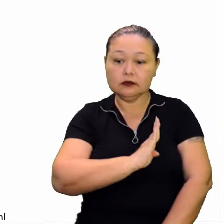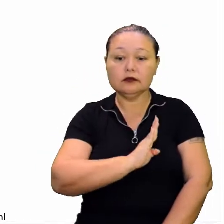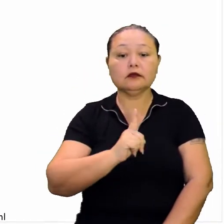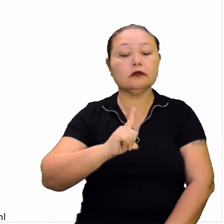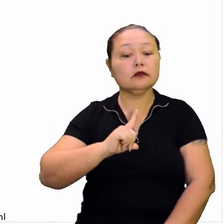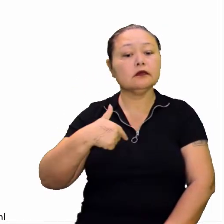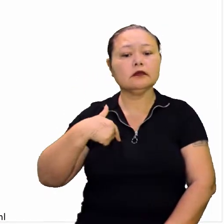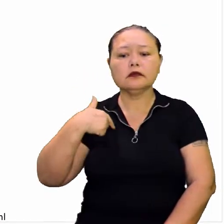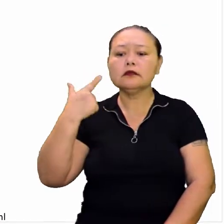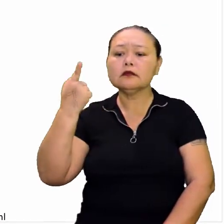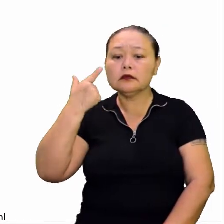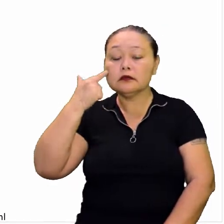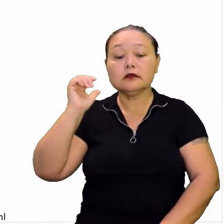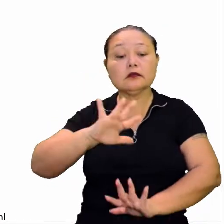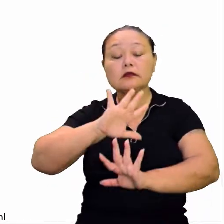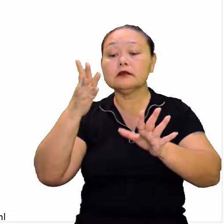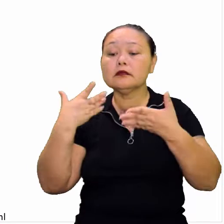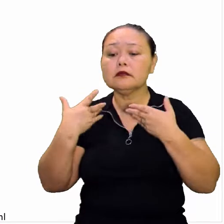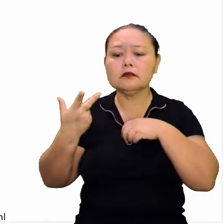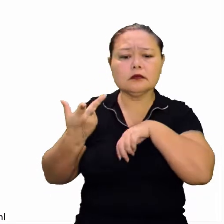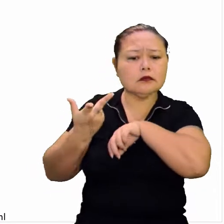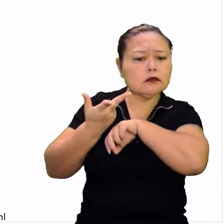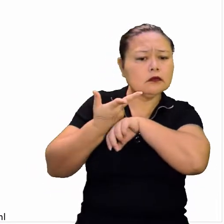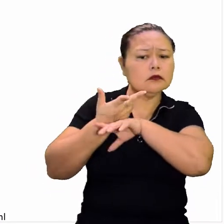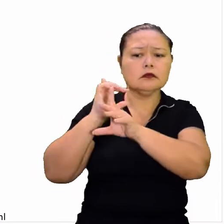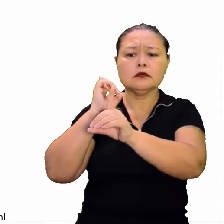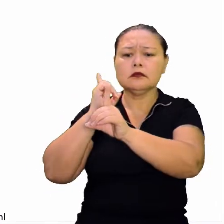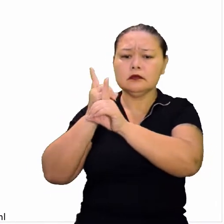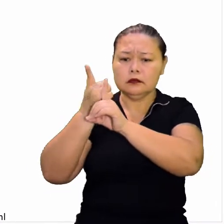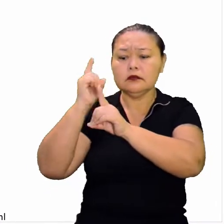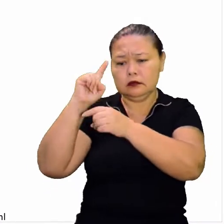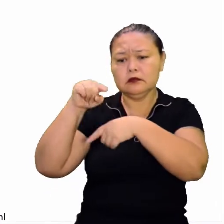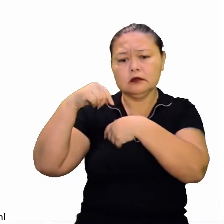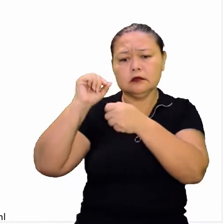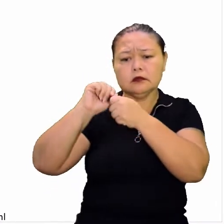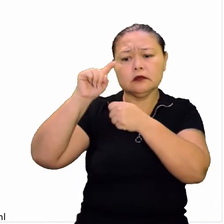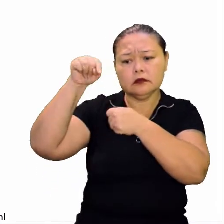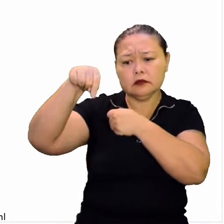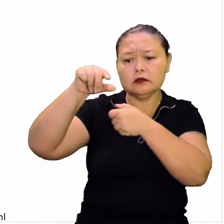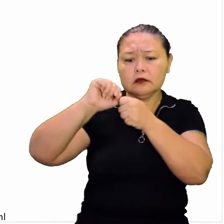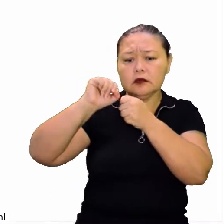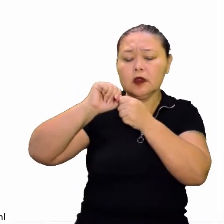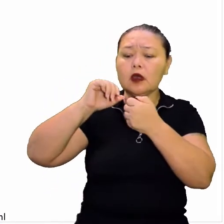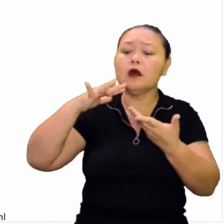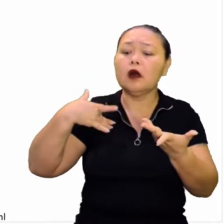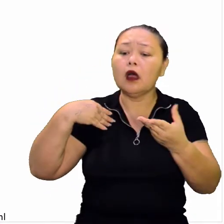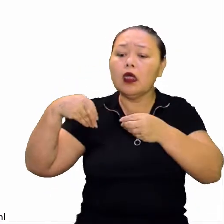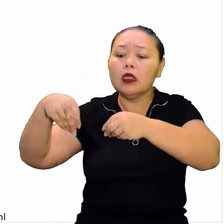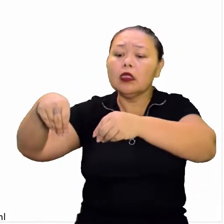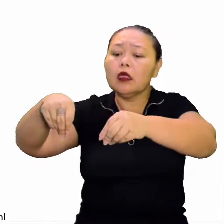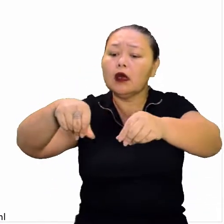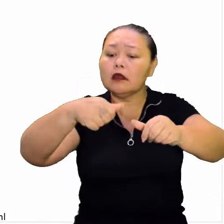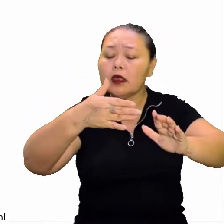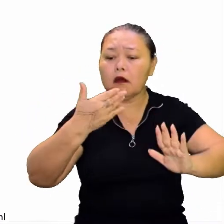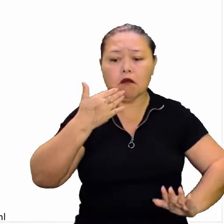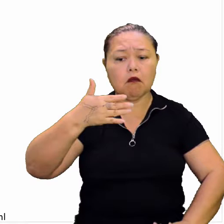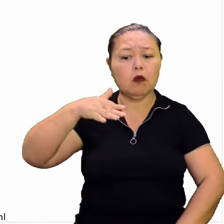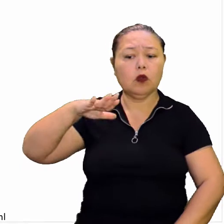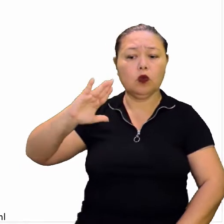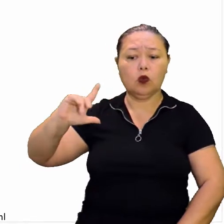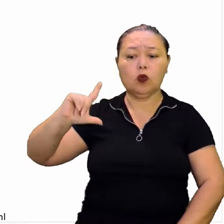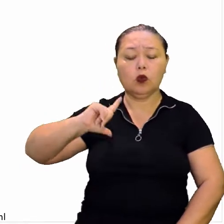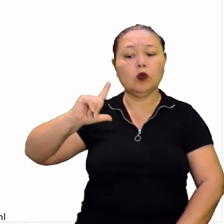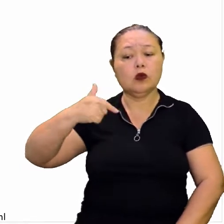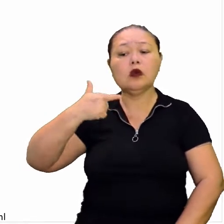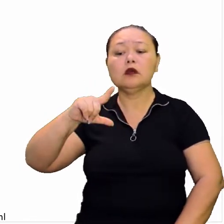terra prometida, e está na Bíblia, para você que já teve o